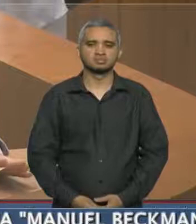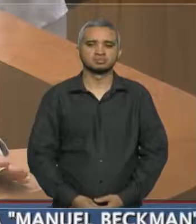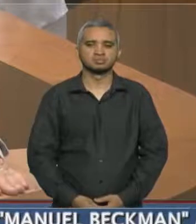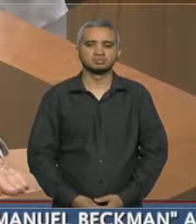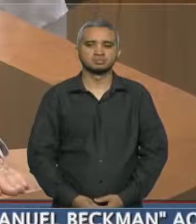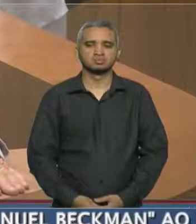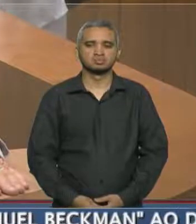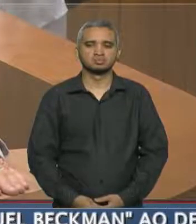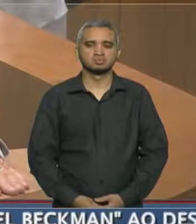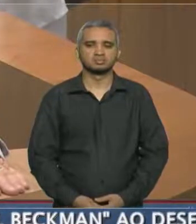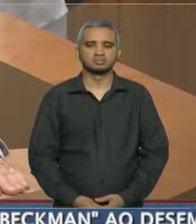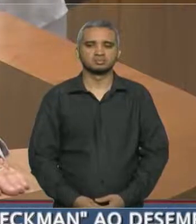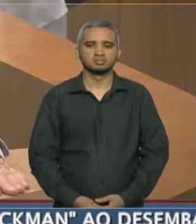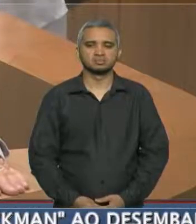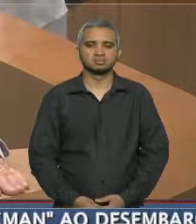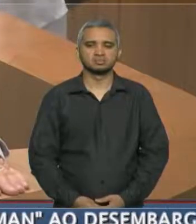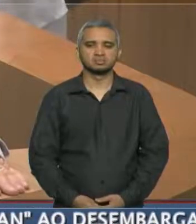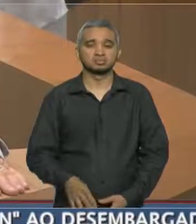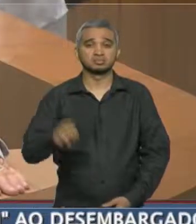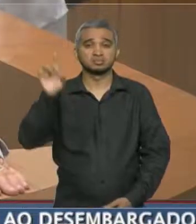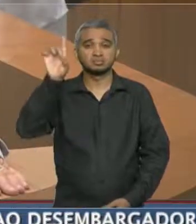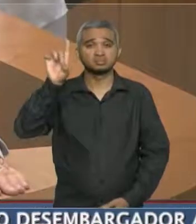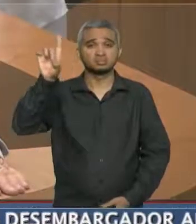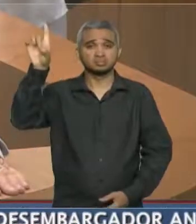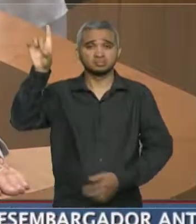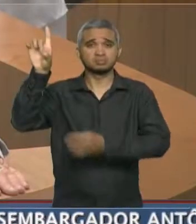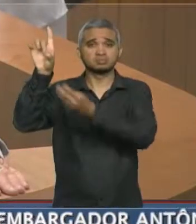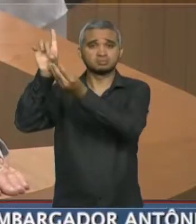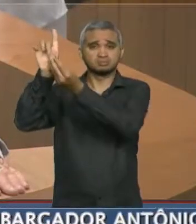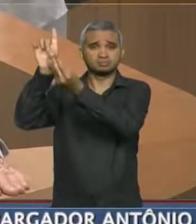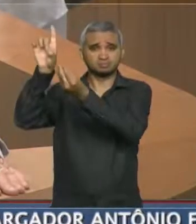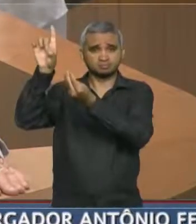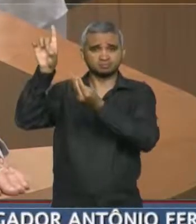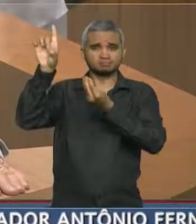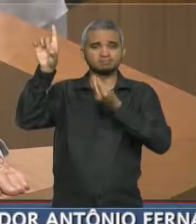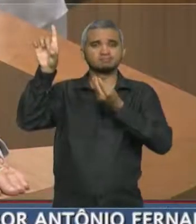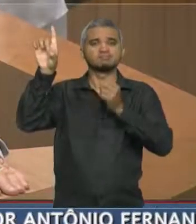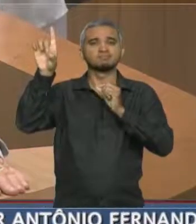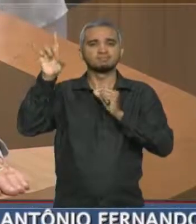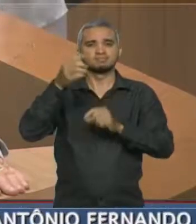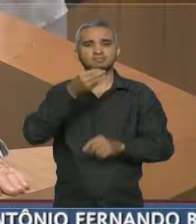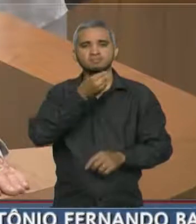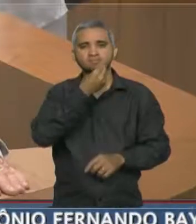onde Deus me deu a oportunidade de passar